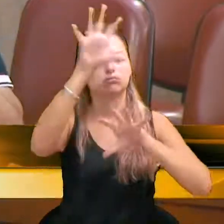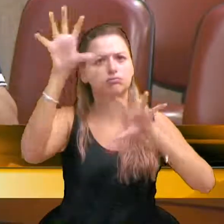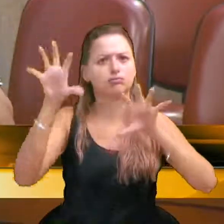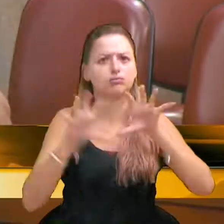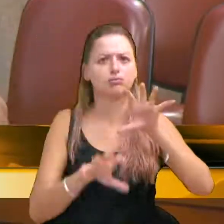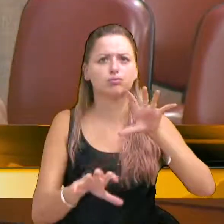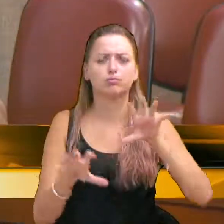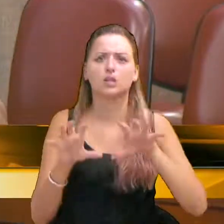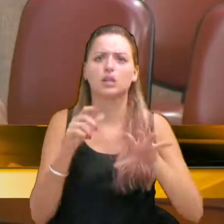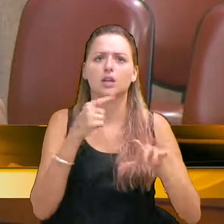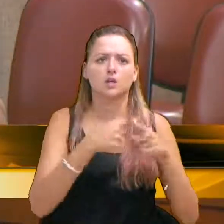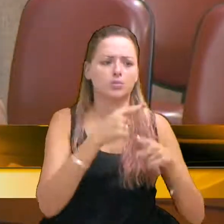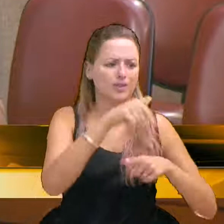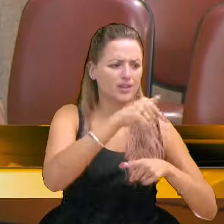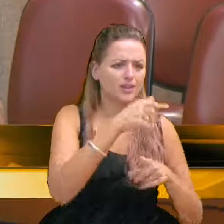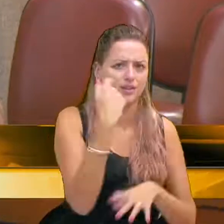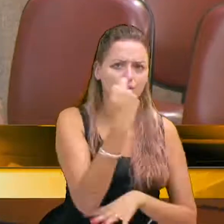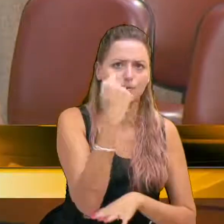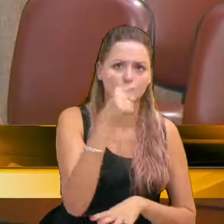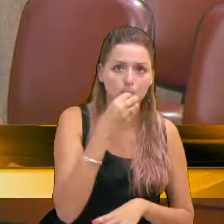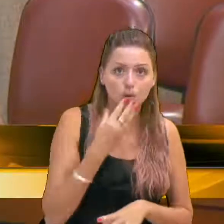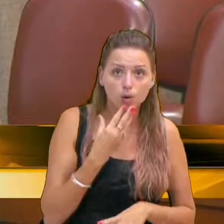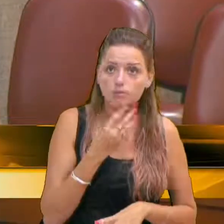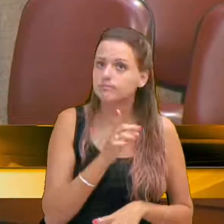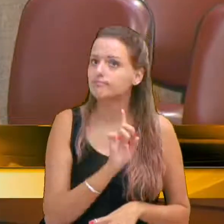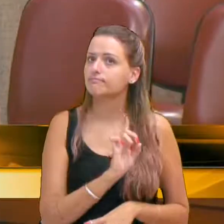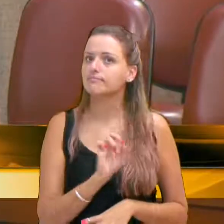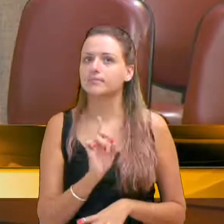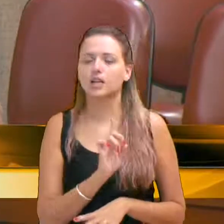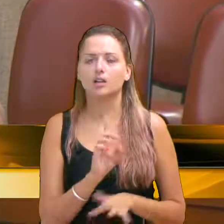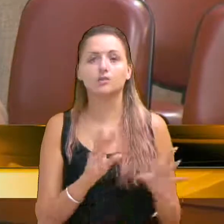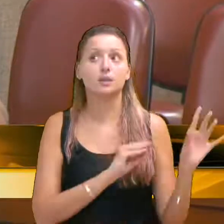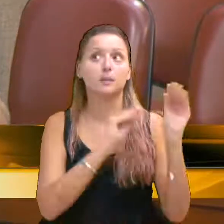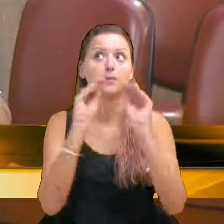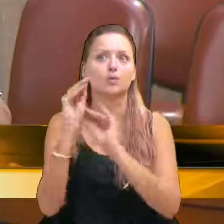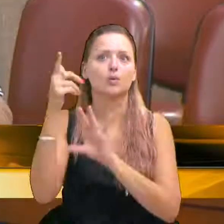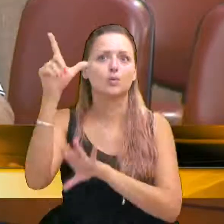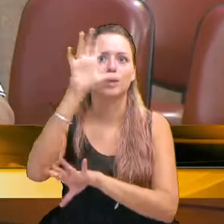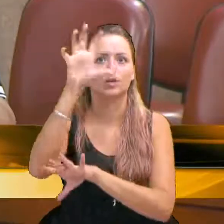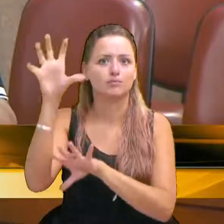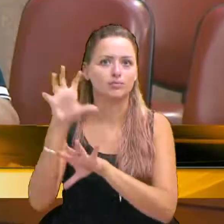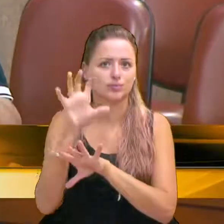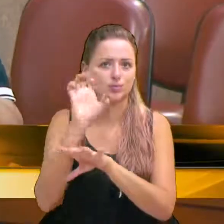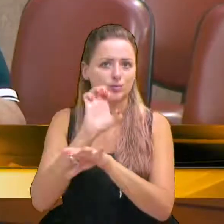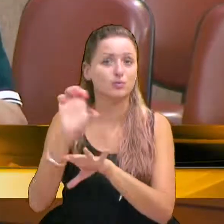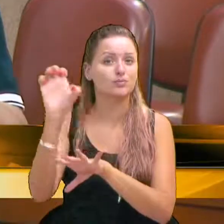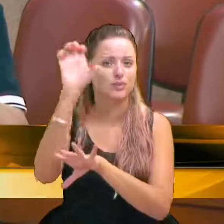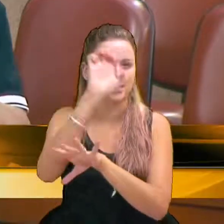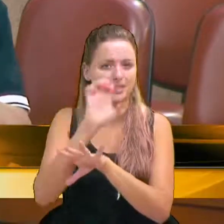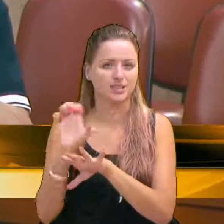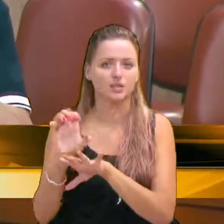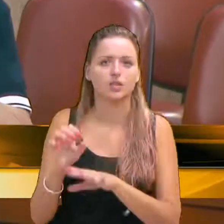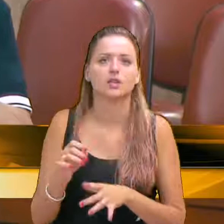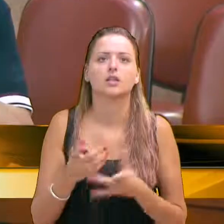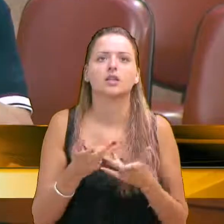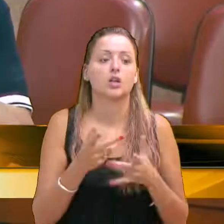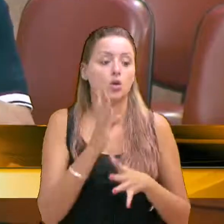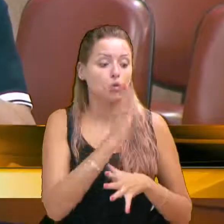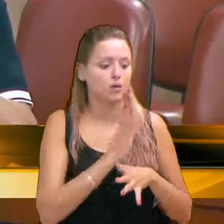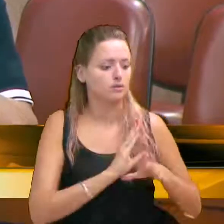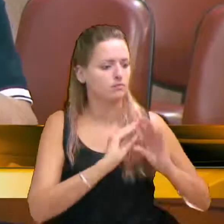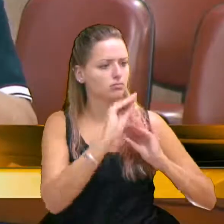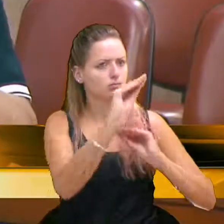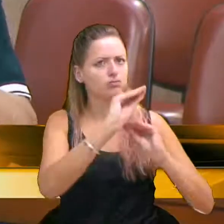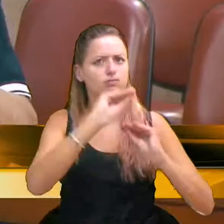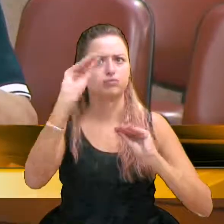porque aqui foi bom investir? Então essa pergunta fica, os gaúchos colonizaram esse Brasil lá fora, todo